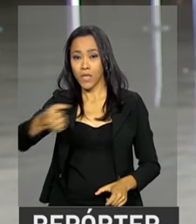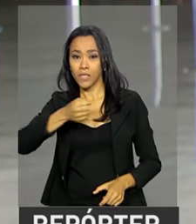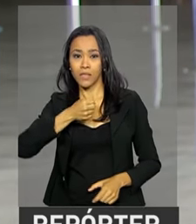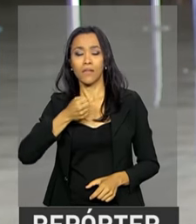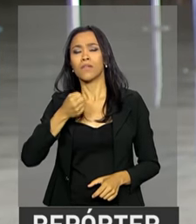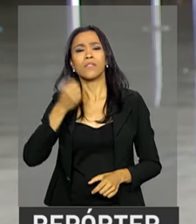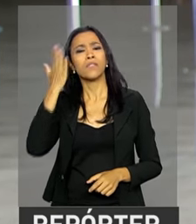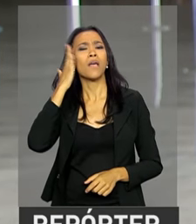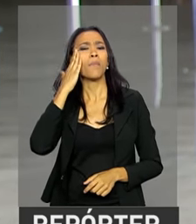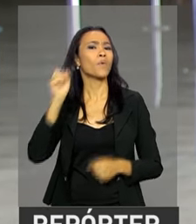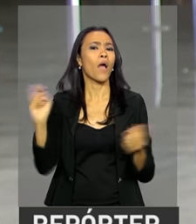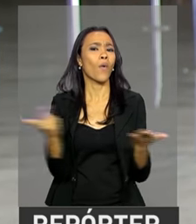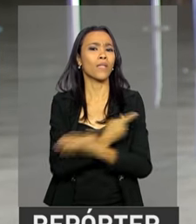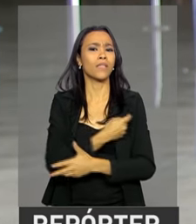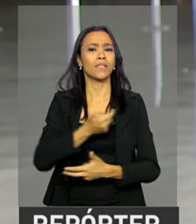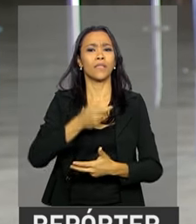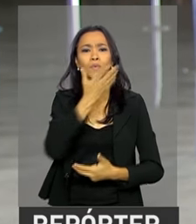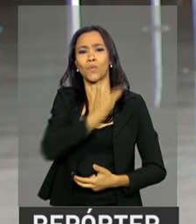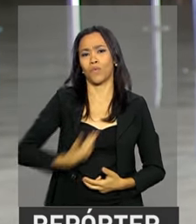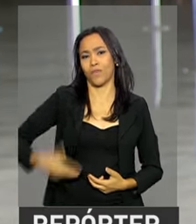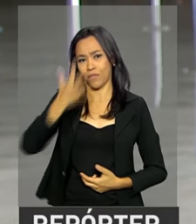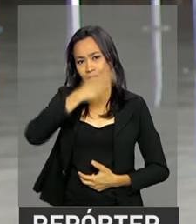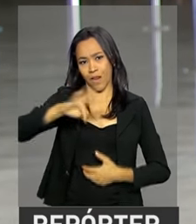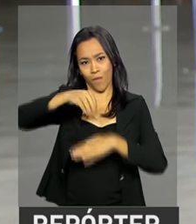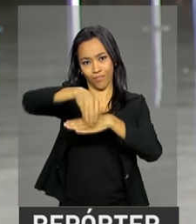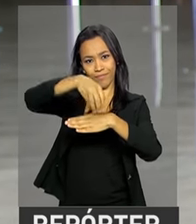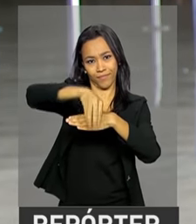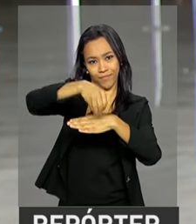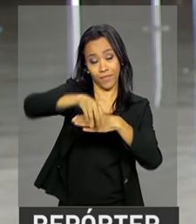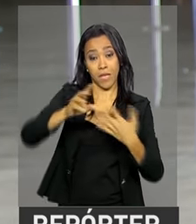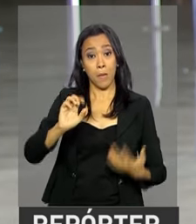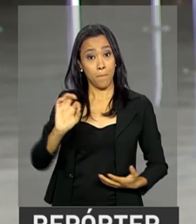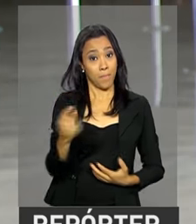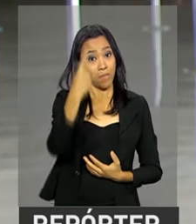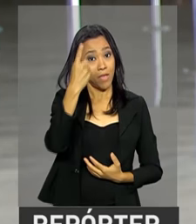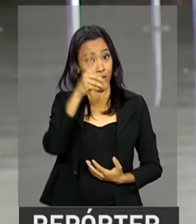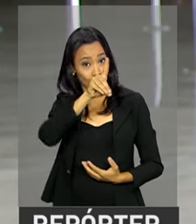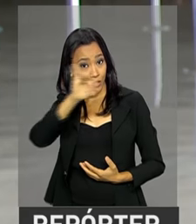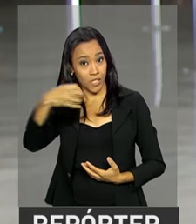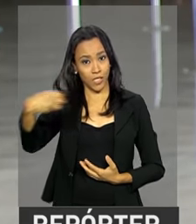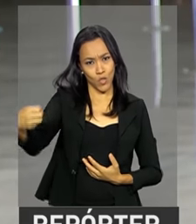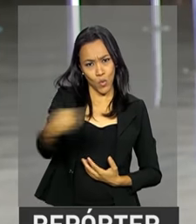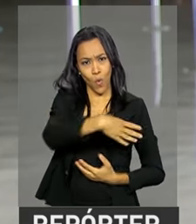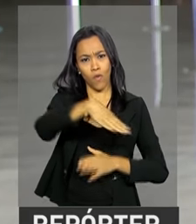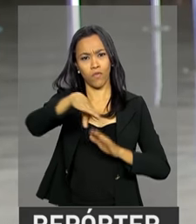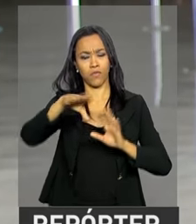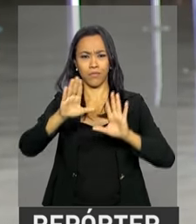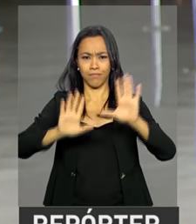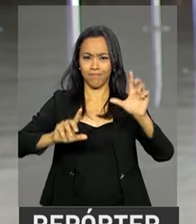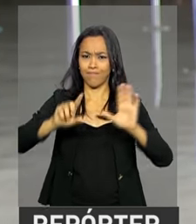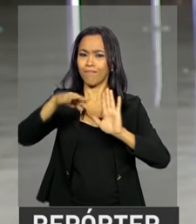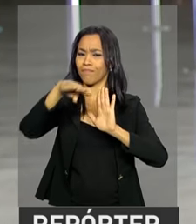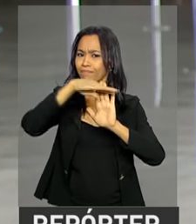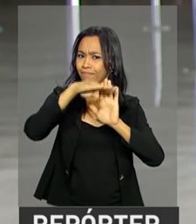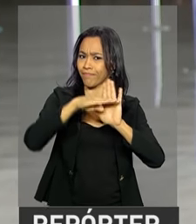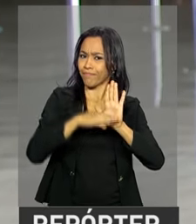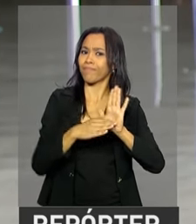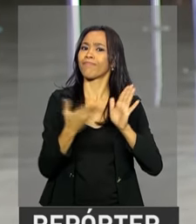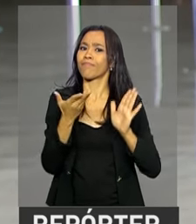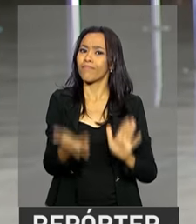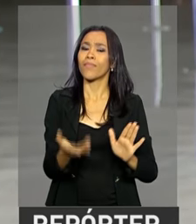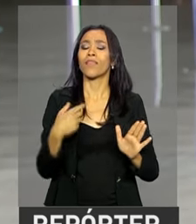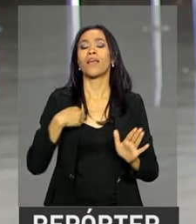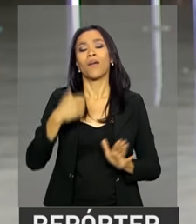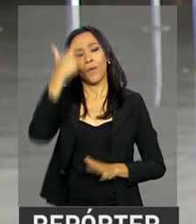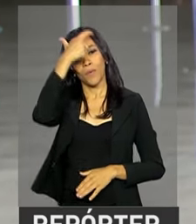das informações do governo federal o no primeiro dia desse novo formato então o ministro da Fazenda Henrique Meirelles